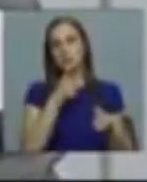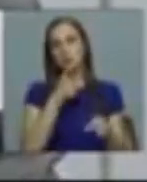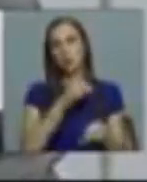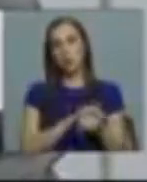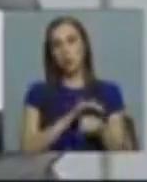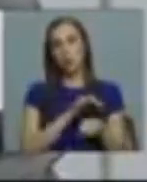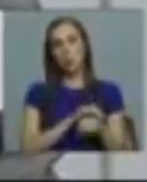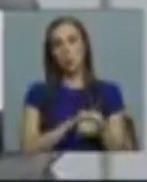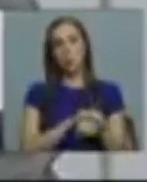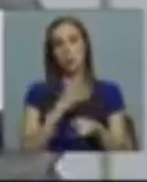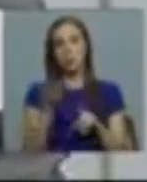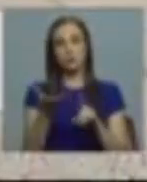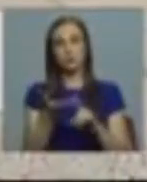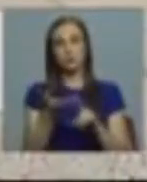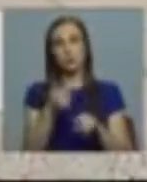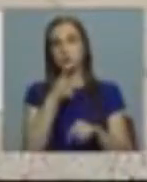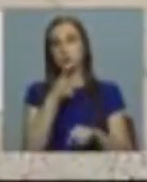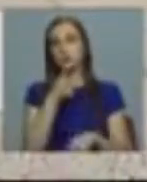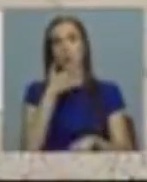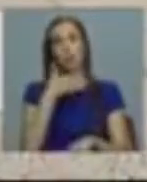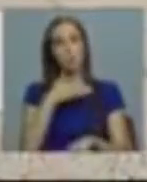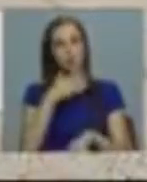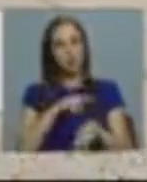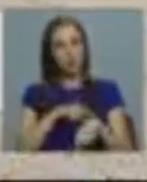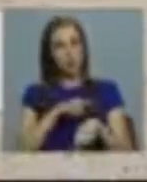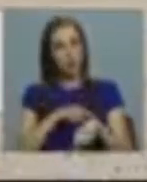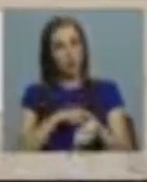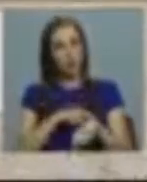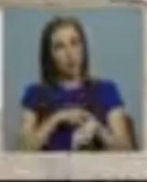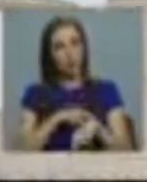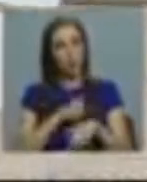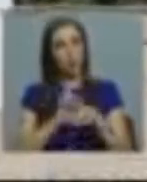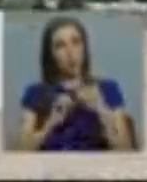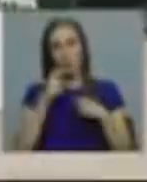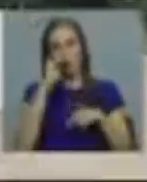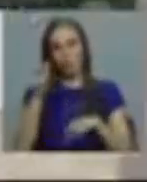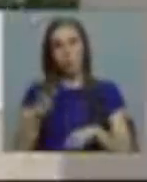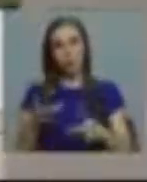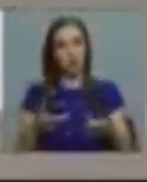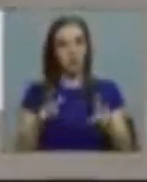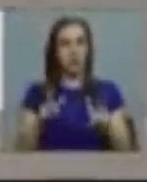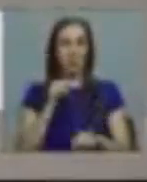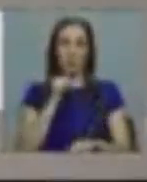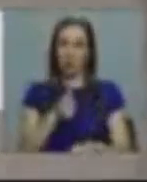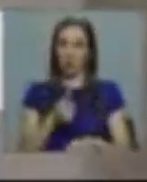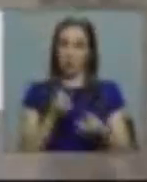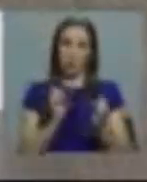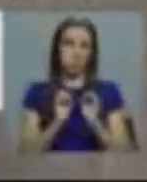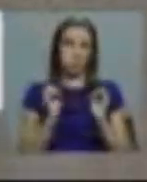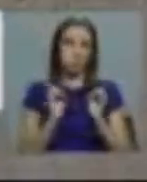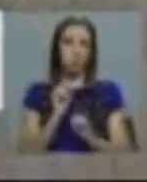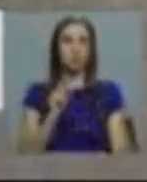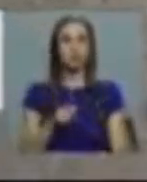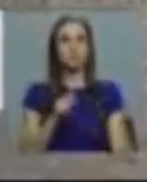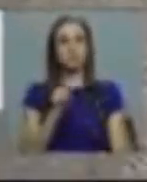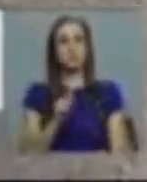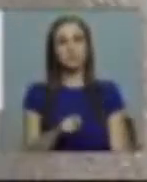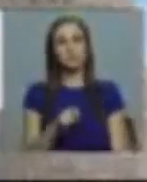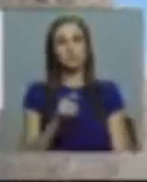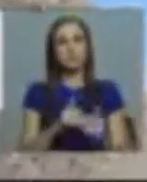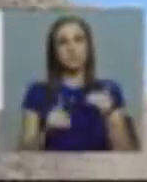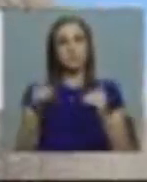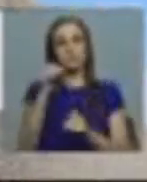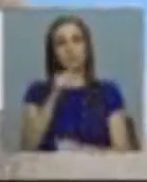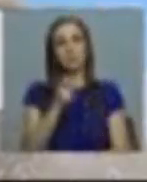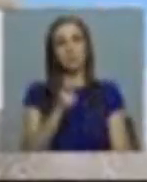a ela a execução provisória. Ninguém devolve ao cidadão a liberdade perdida. Este juiz, que está no Supremo há